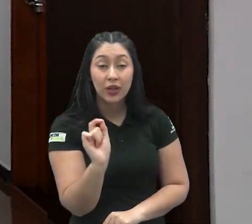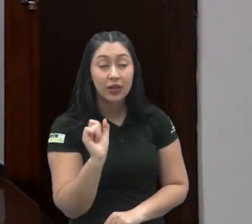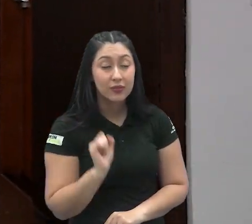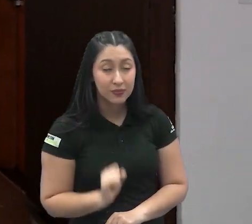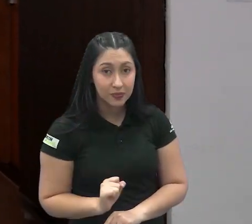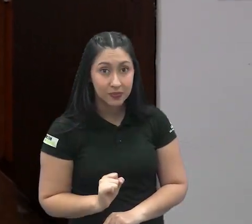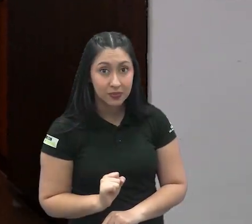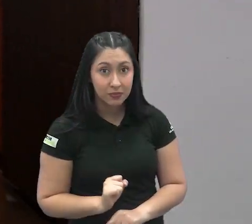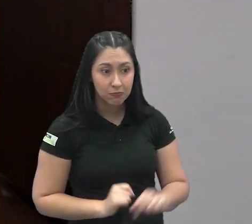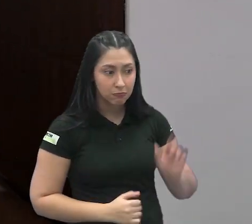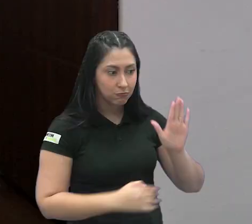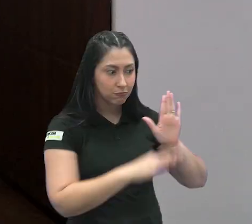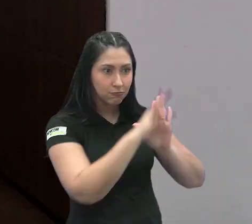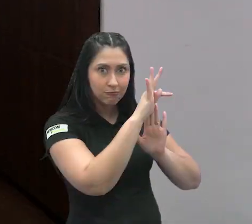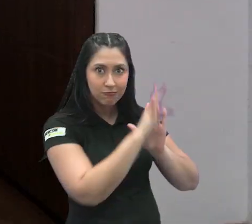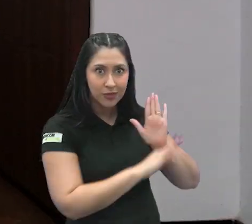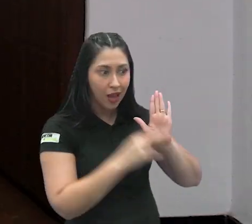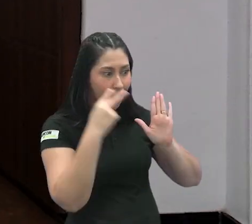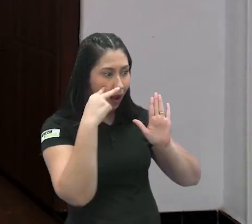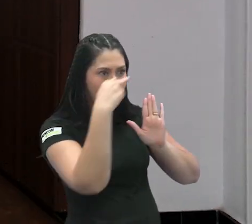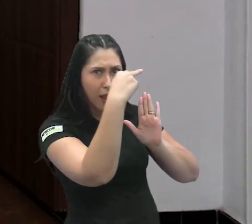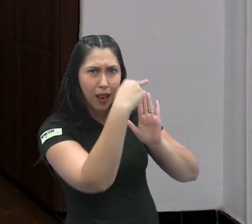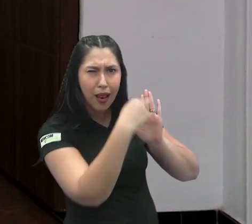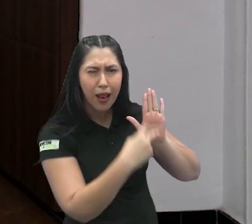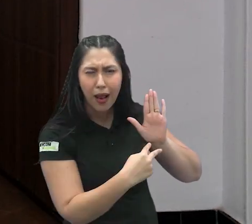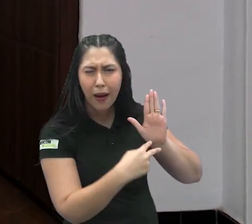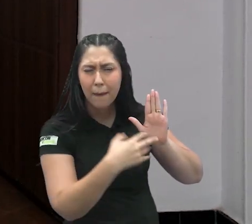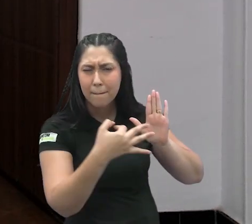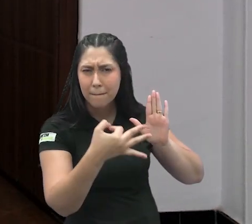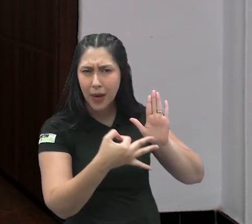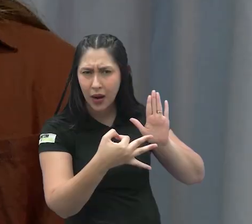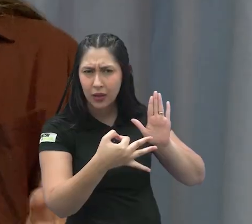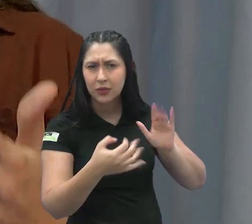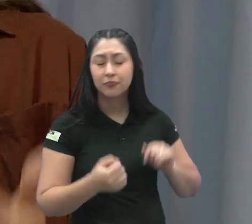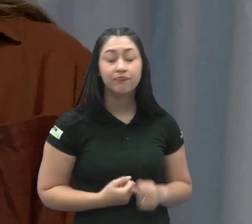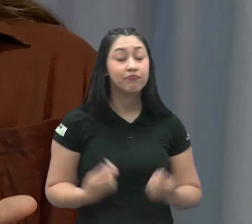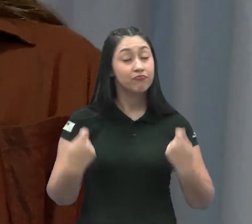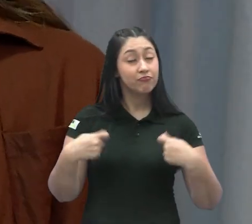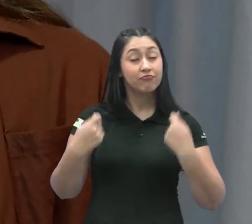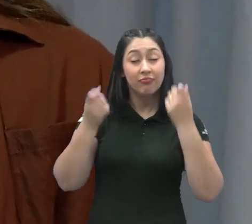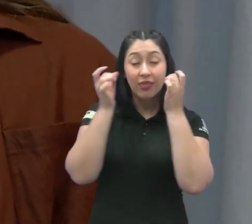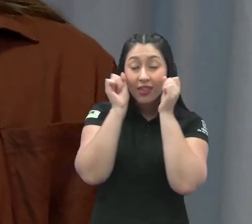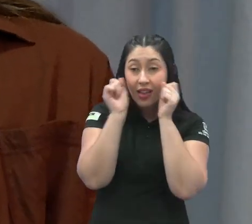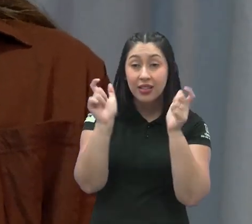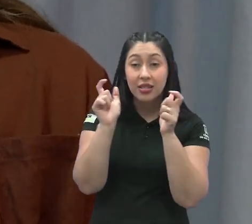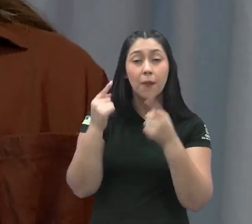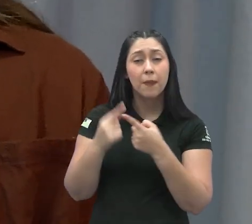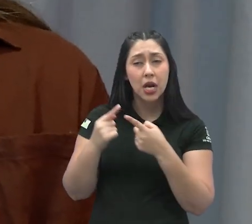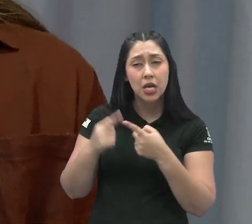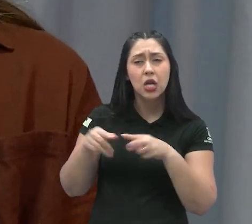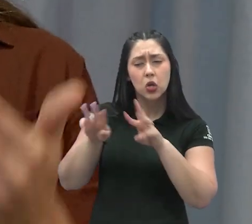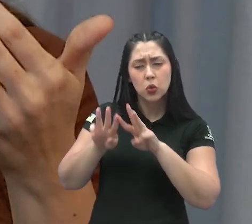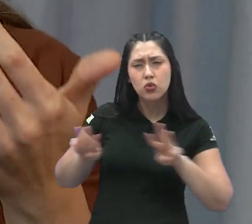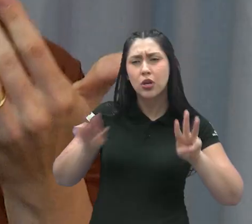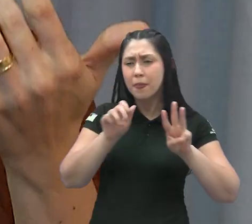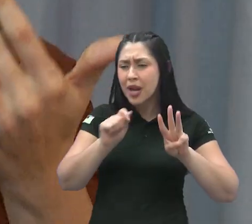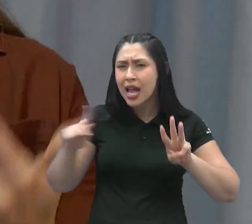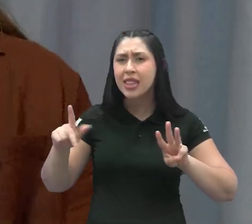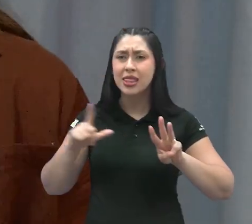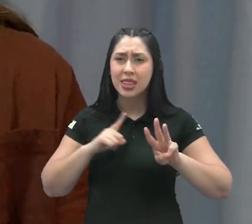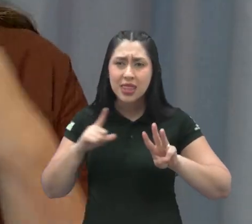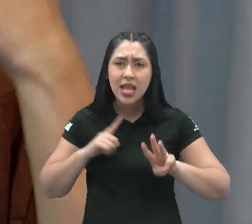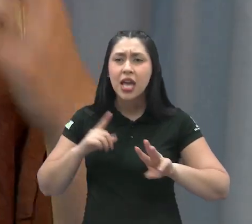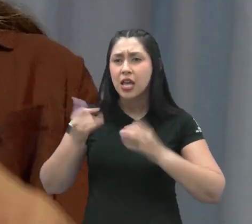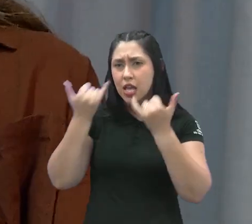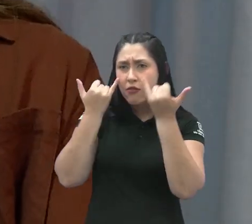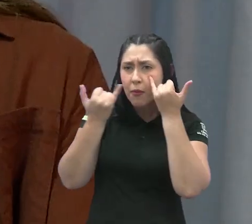em todos os casos é: leia sempre todas as instruções. Acho que o importante é você se atentar, porque a plataforma é bem completa, tem bastante